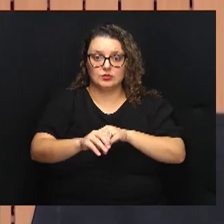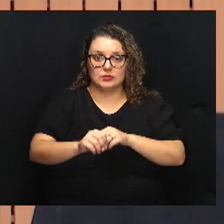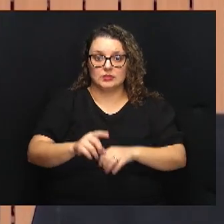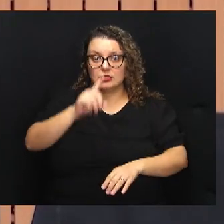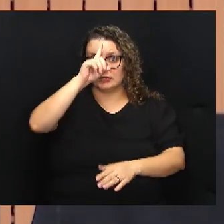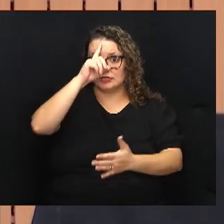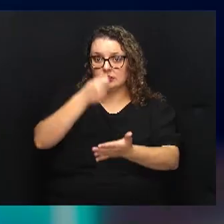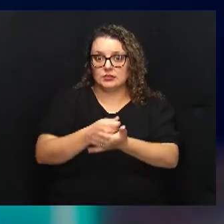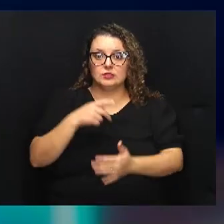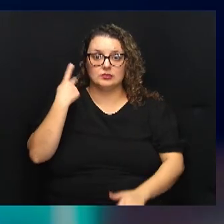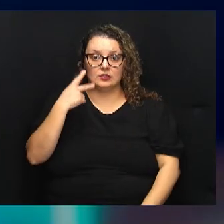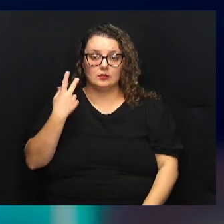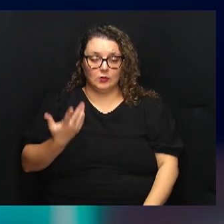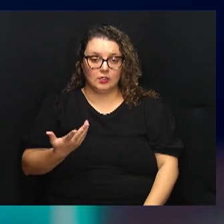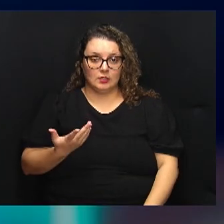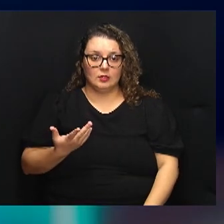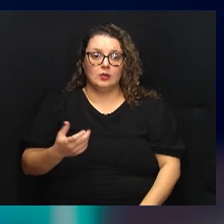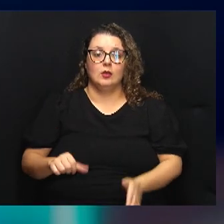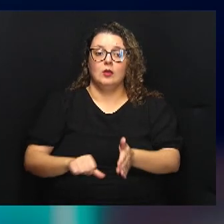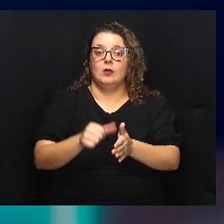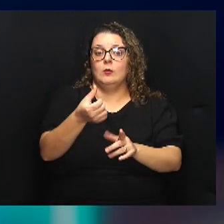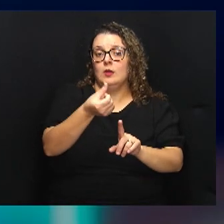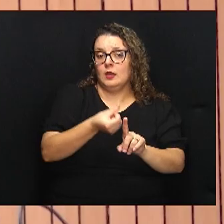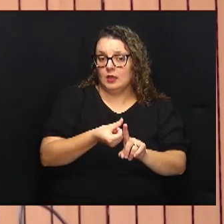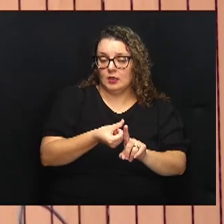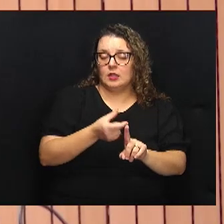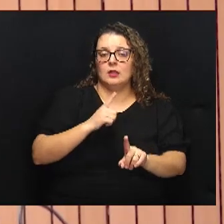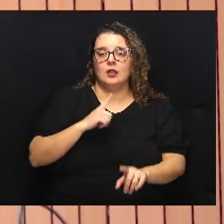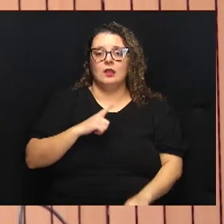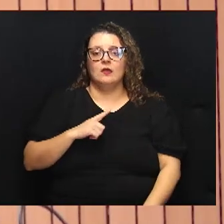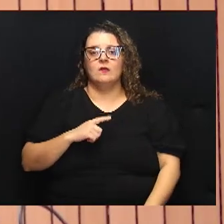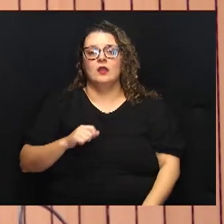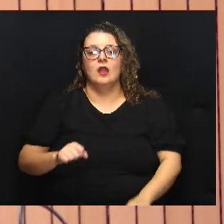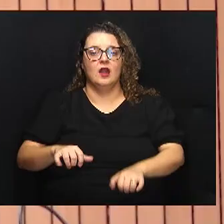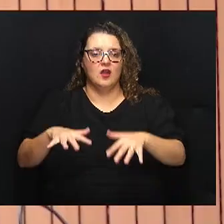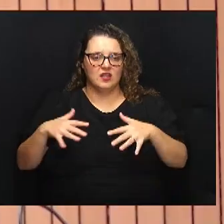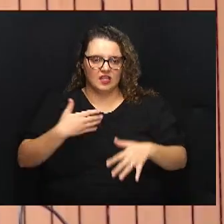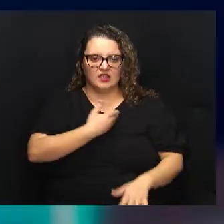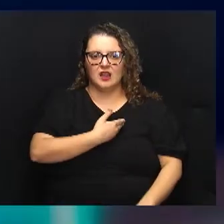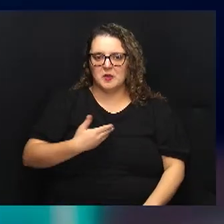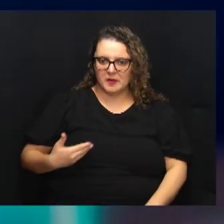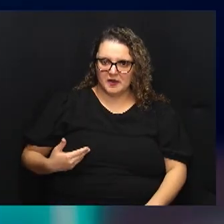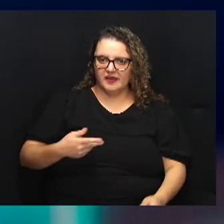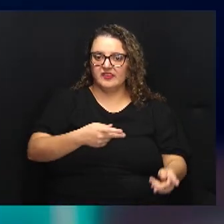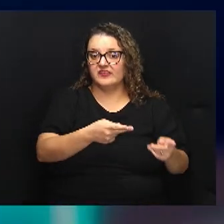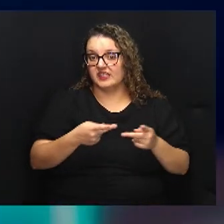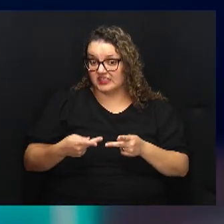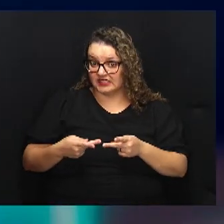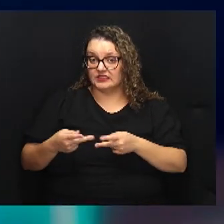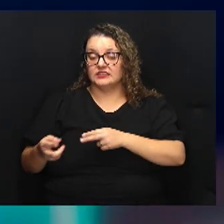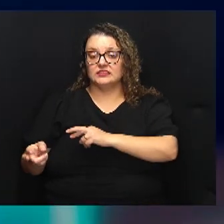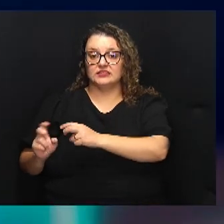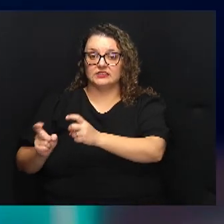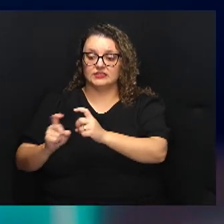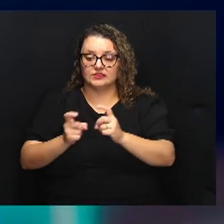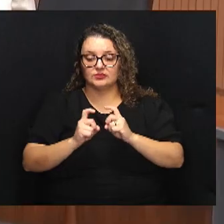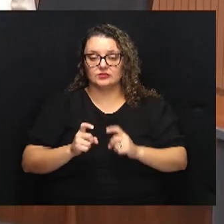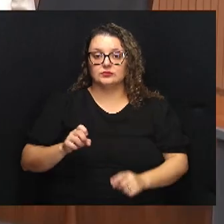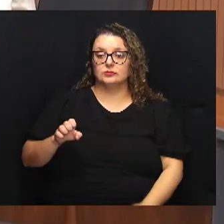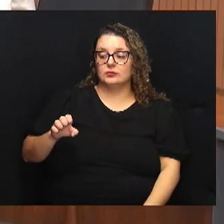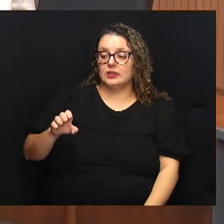decisões políticas. O primeiro semestre contou com audiências públicas, visitas e reuniões com